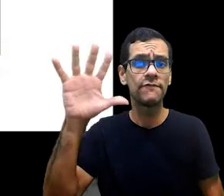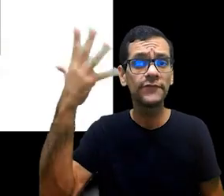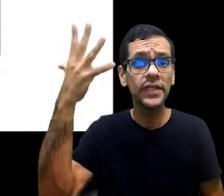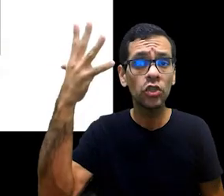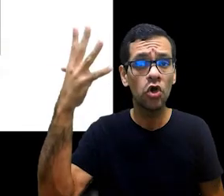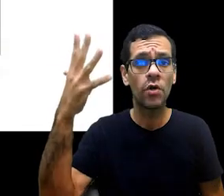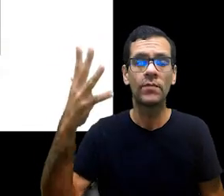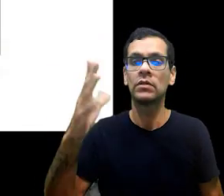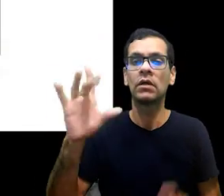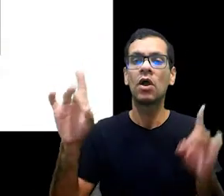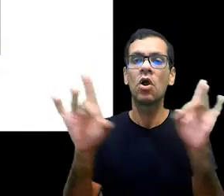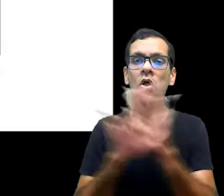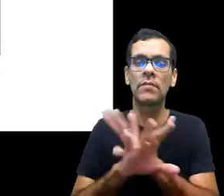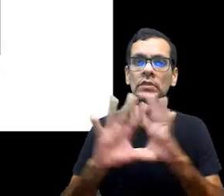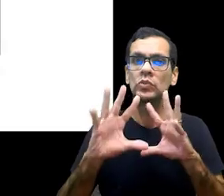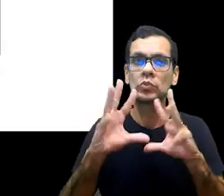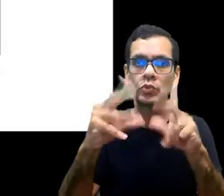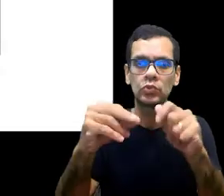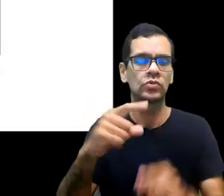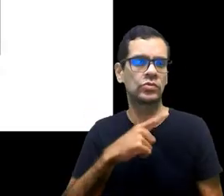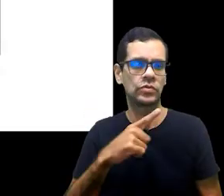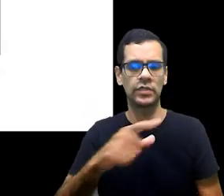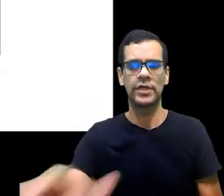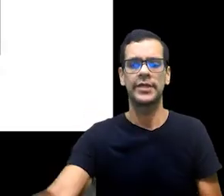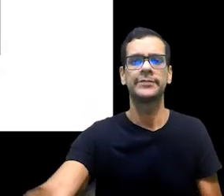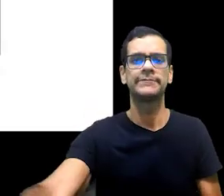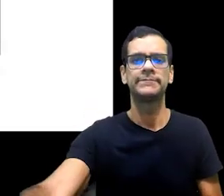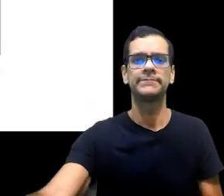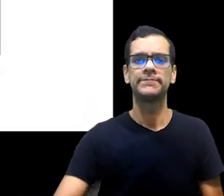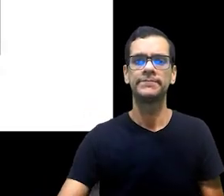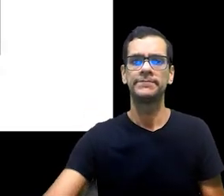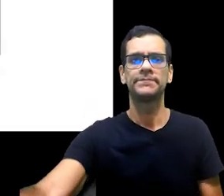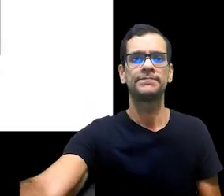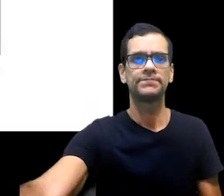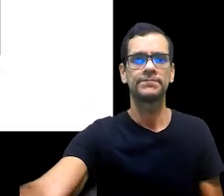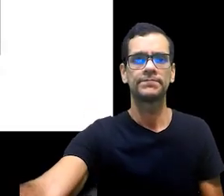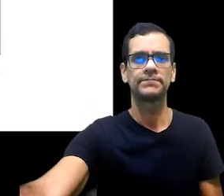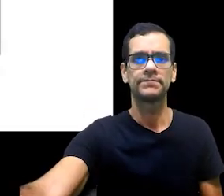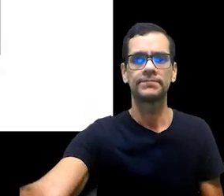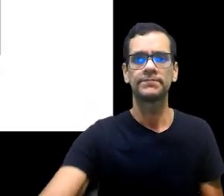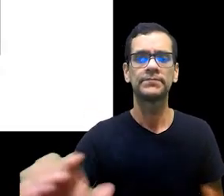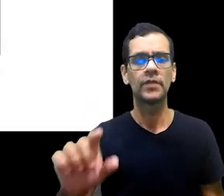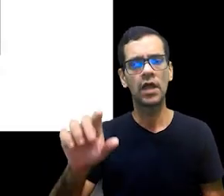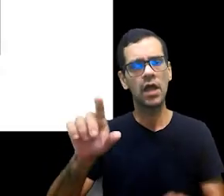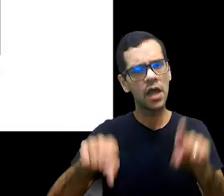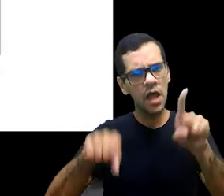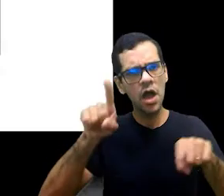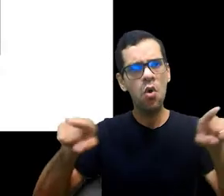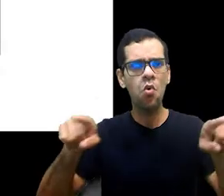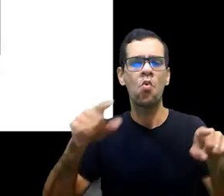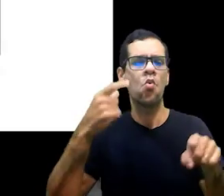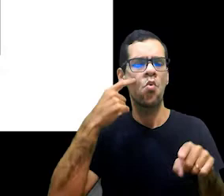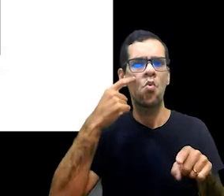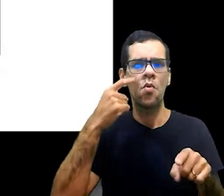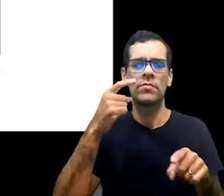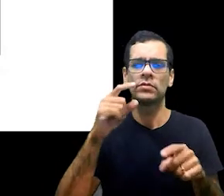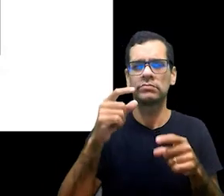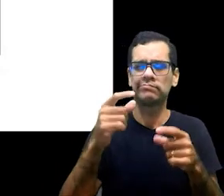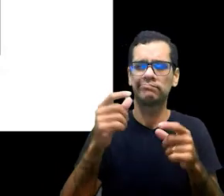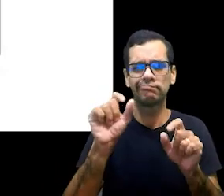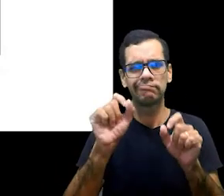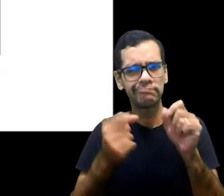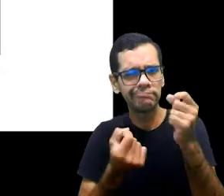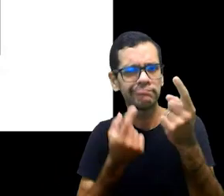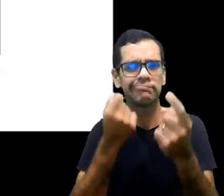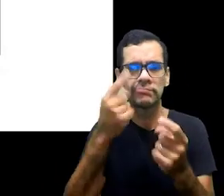fenômeno. Ela não é uma ideia completa, ela tem algumas sutilezas, ela tem algumas falhas, mas nós não vamos explorar essas falhas